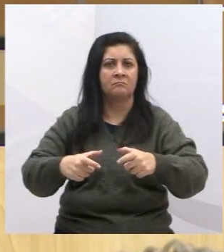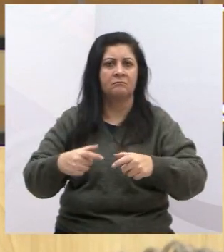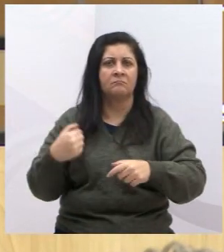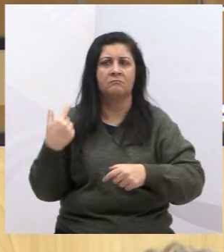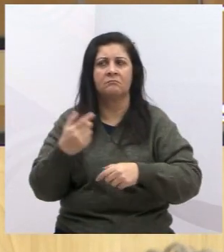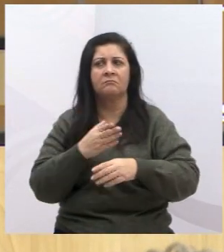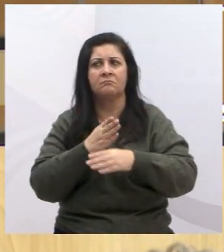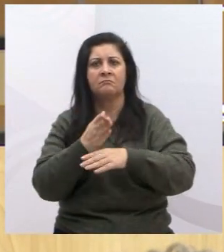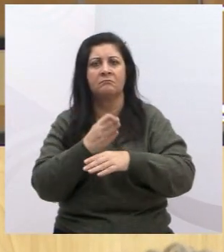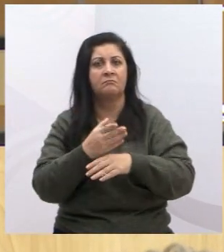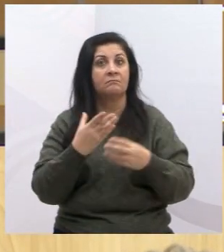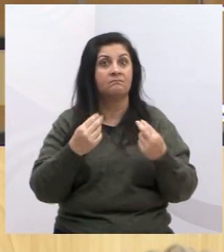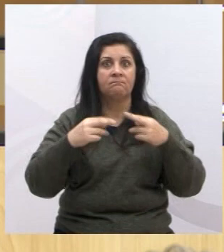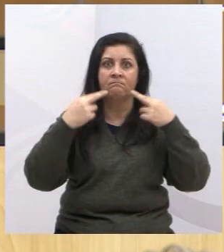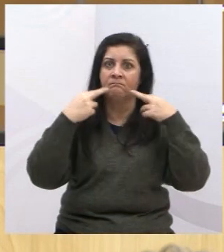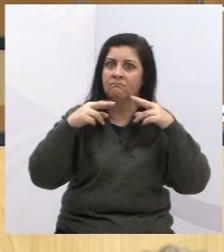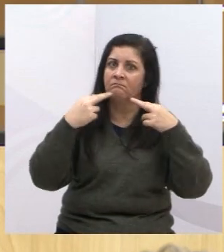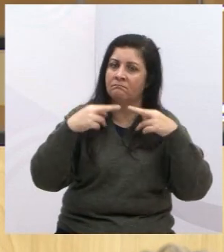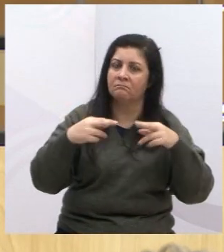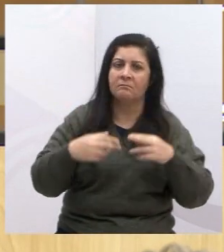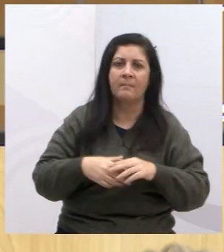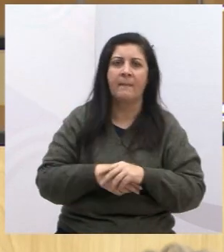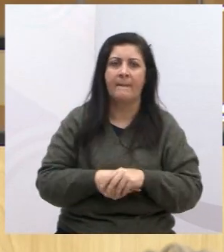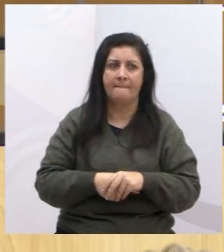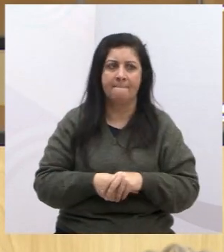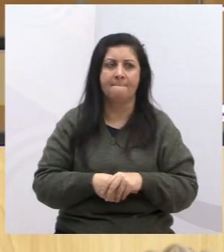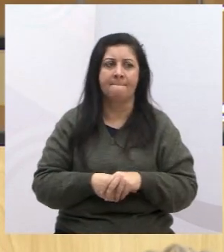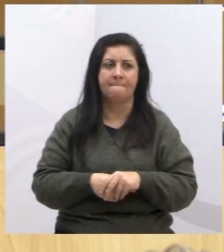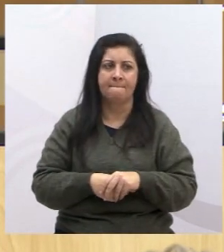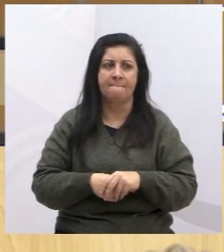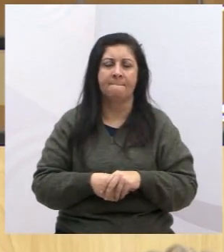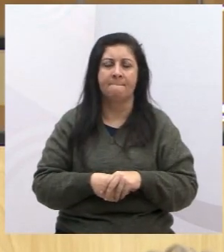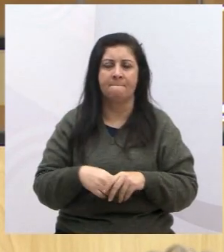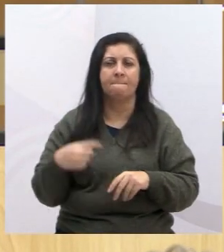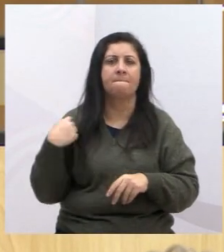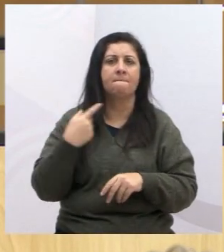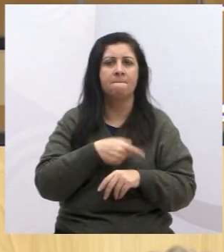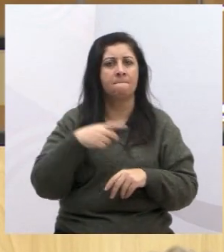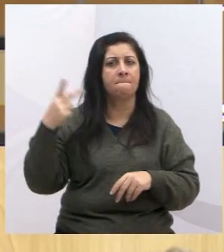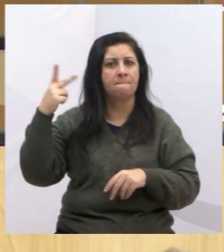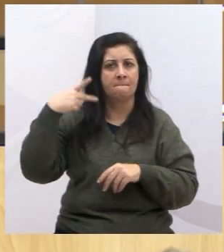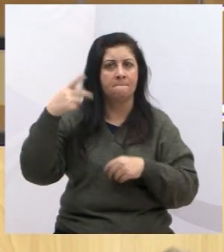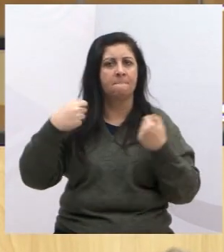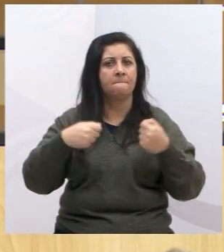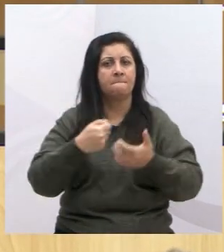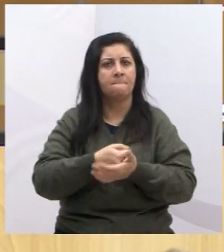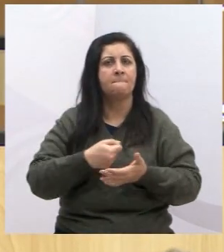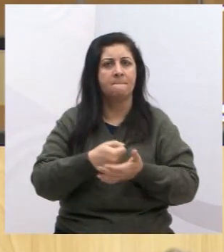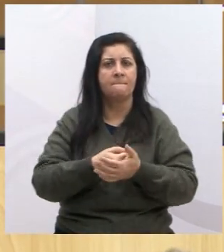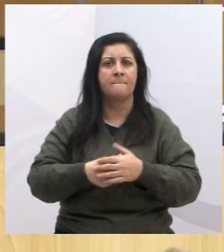a reclamação é grande, a cobrança é grande, e aí nós, enquanto vereador, temos que fazer essa cobrança.